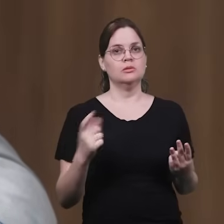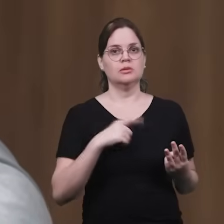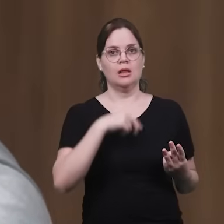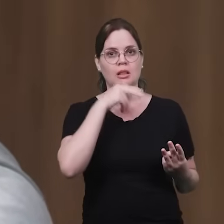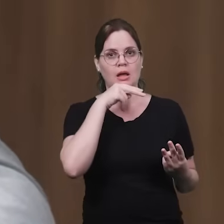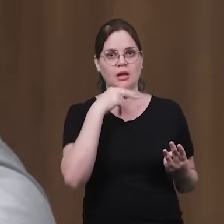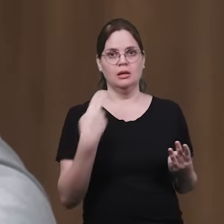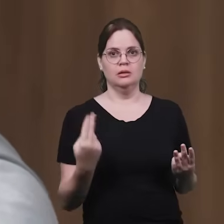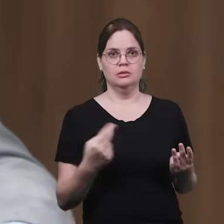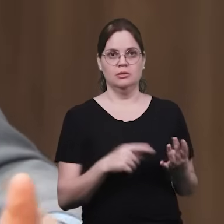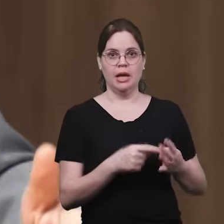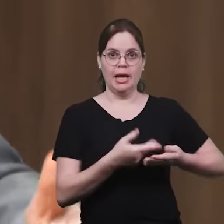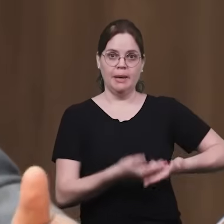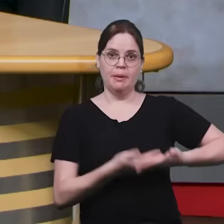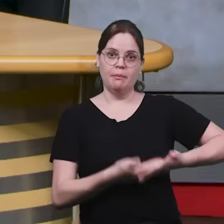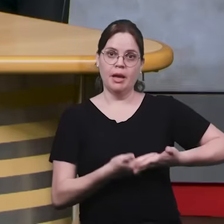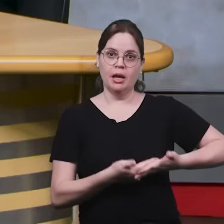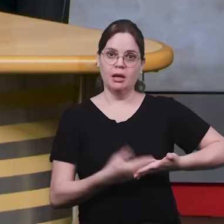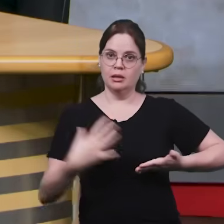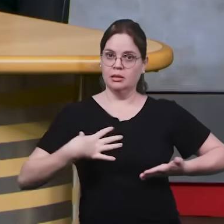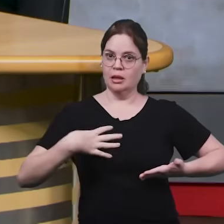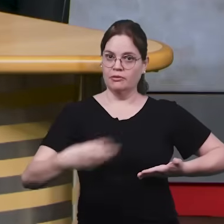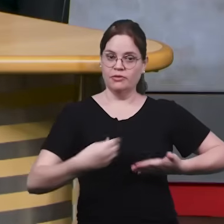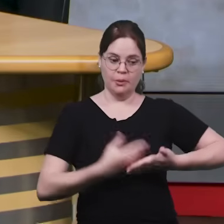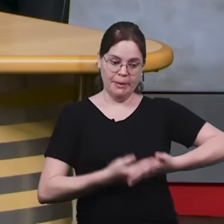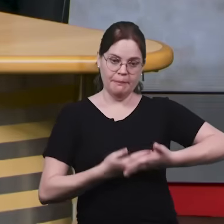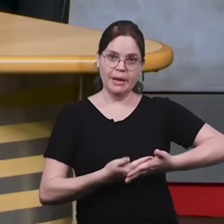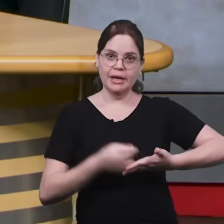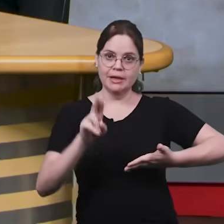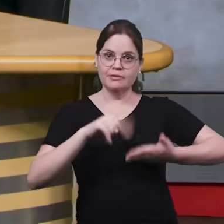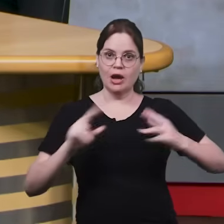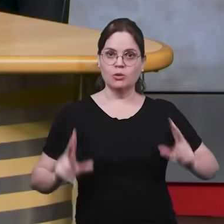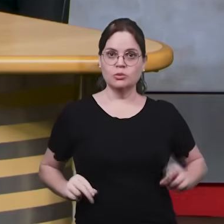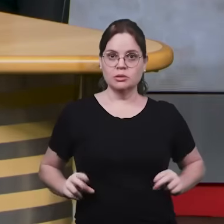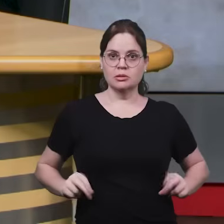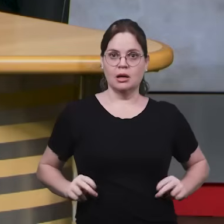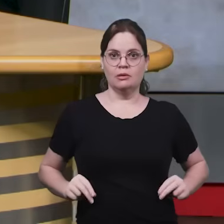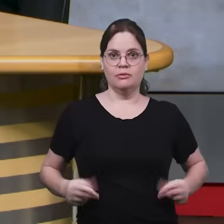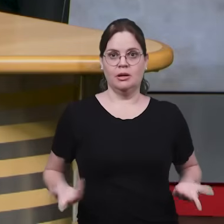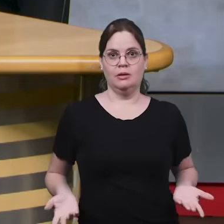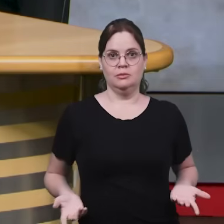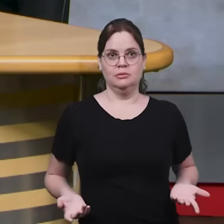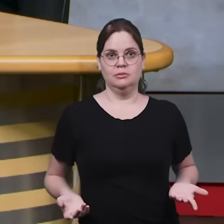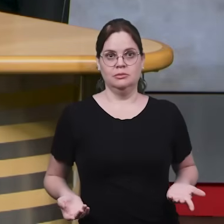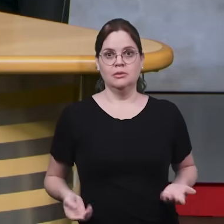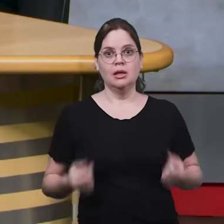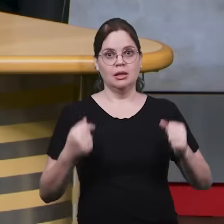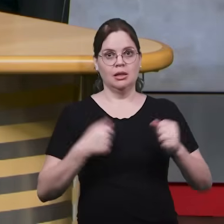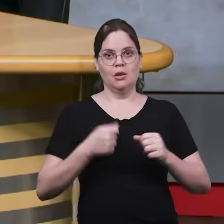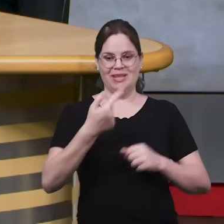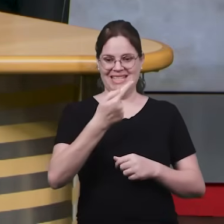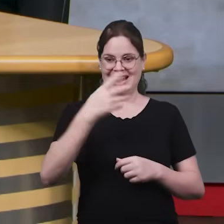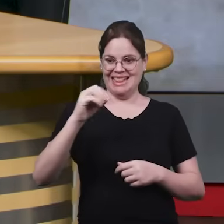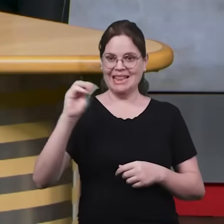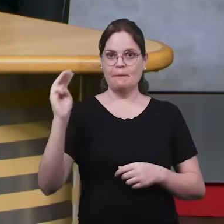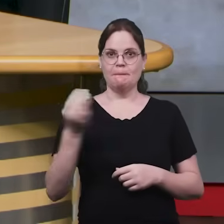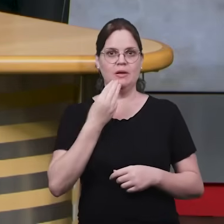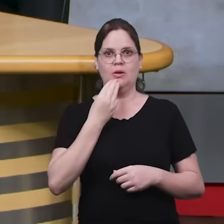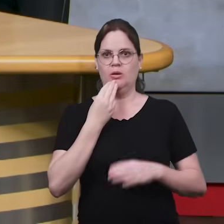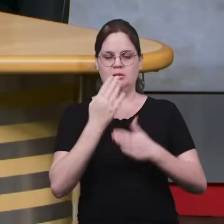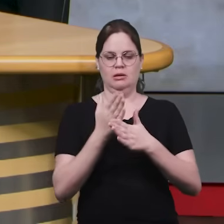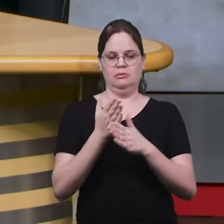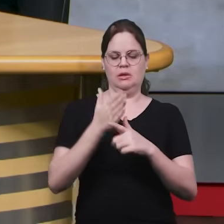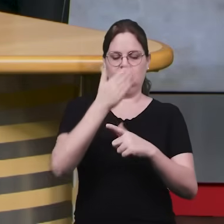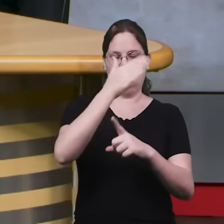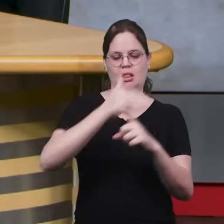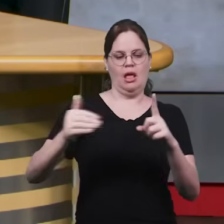Quantos têm netos? Bebês. E filhos bebês em idade de uso de fralda descartável. Você tem uma dispersão muito grande. Ou seja, boa parte